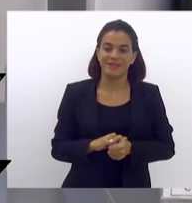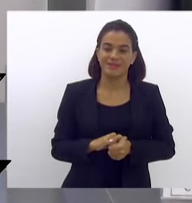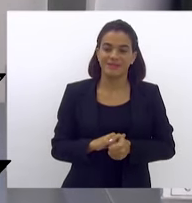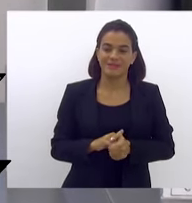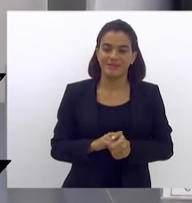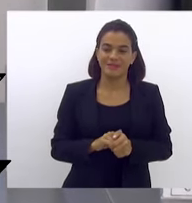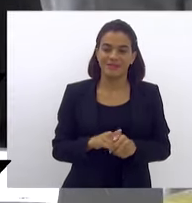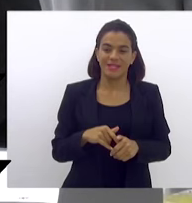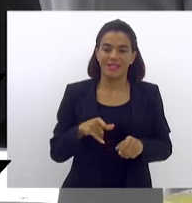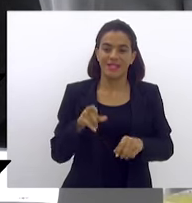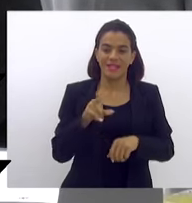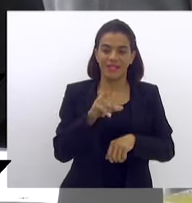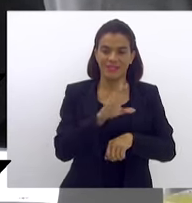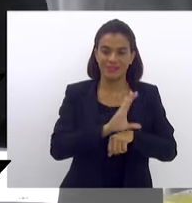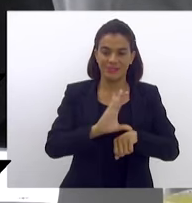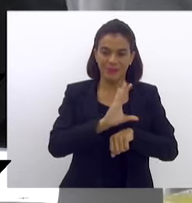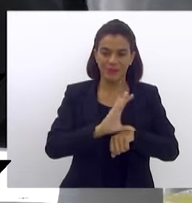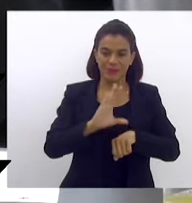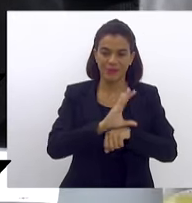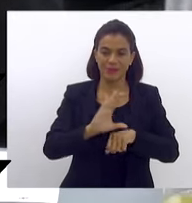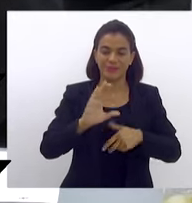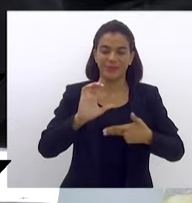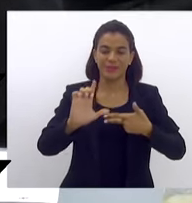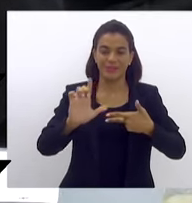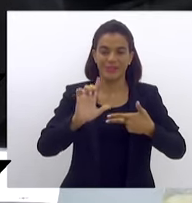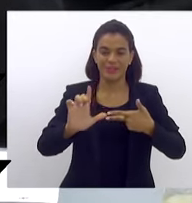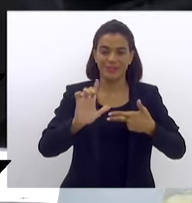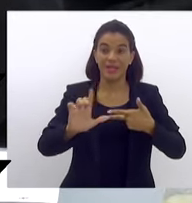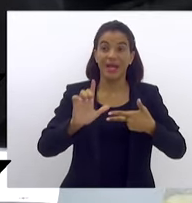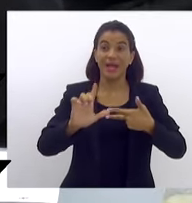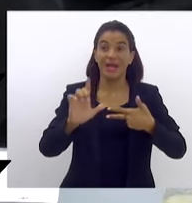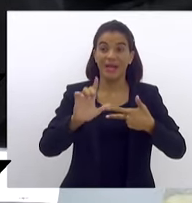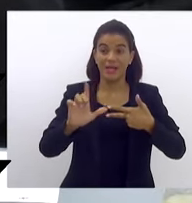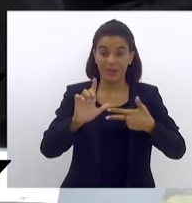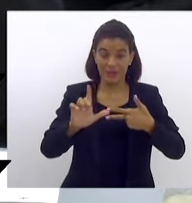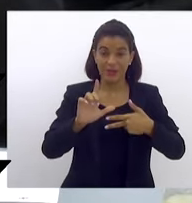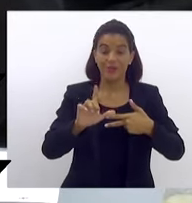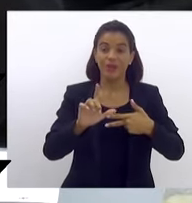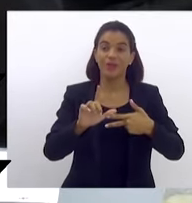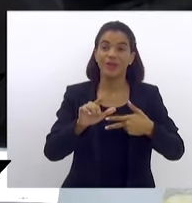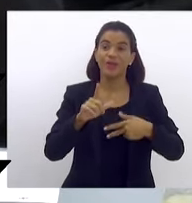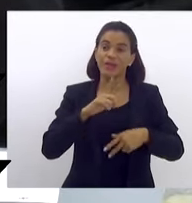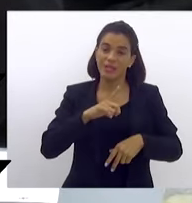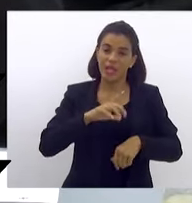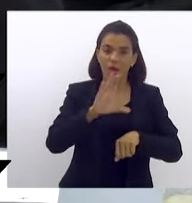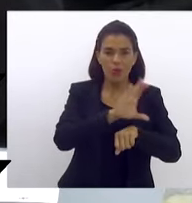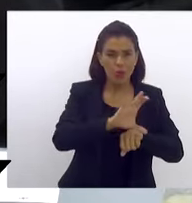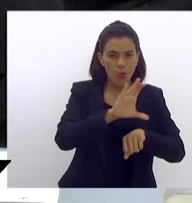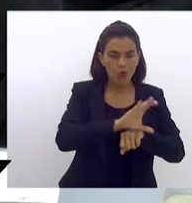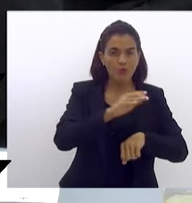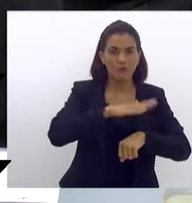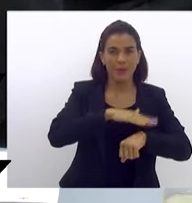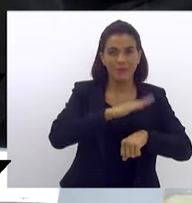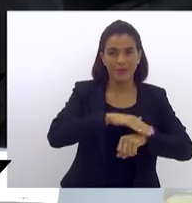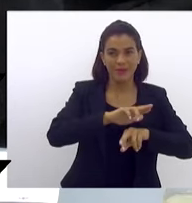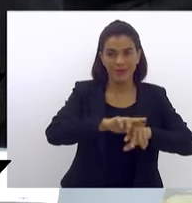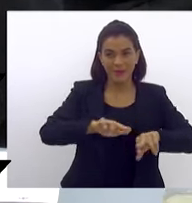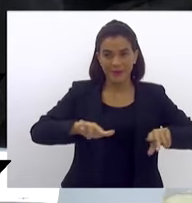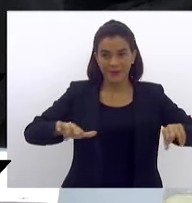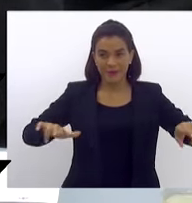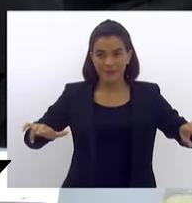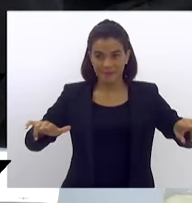participou dos cursos que o legislativo deu e participaram de cursos em momentos diferentes então tiveram orientadores